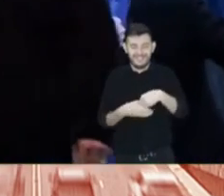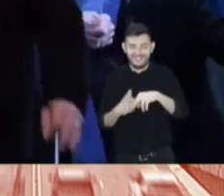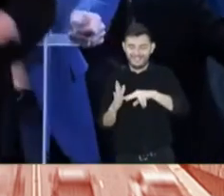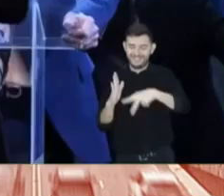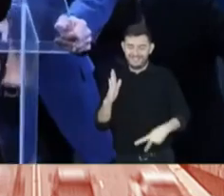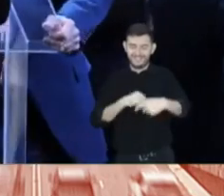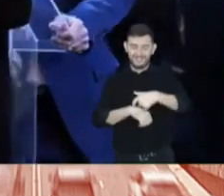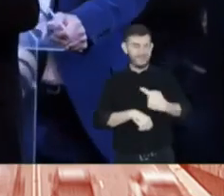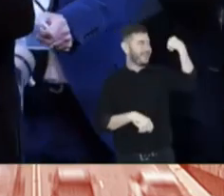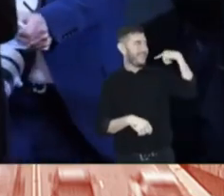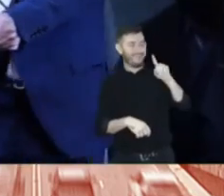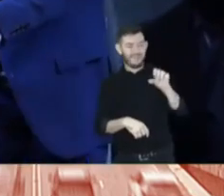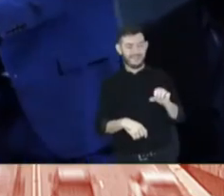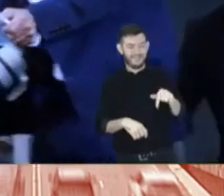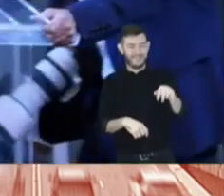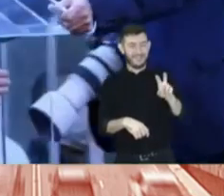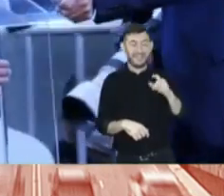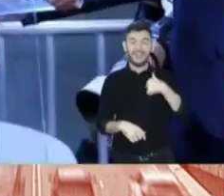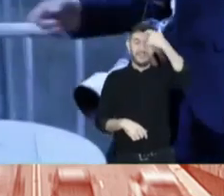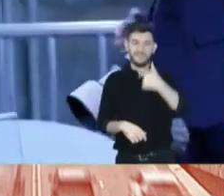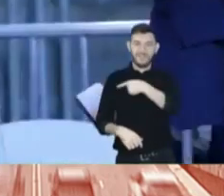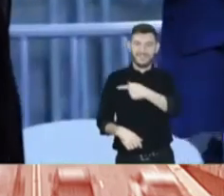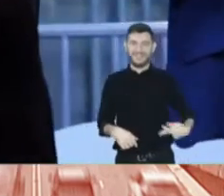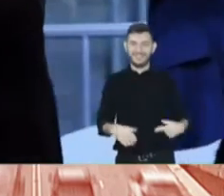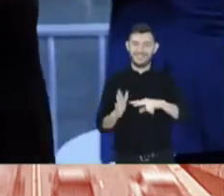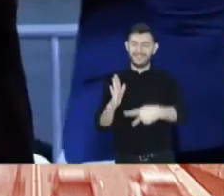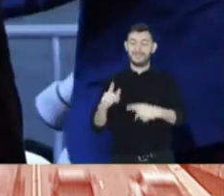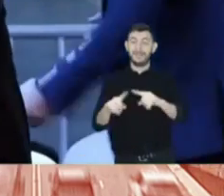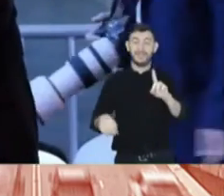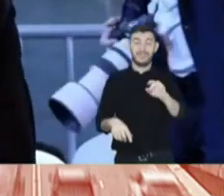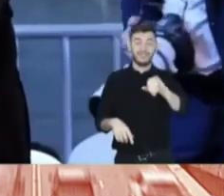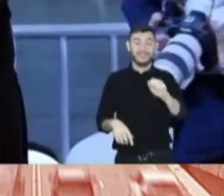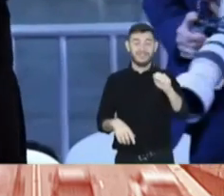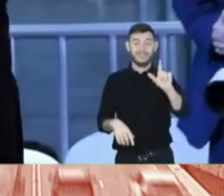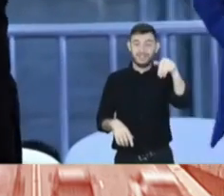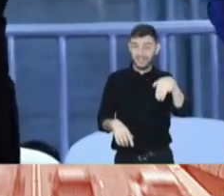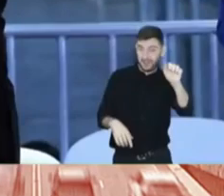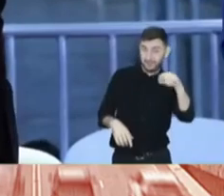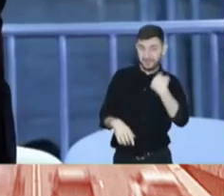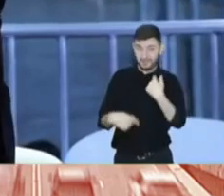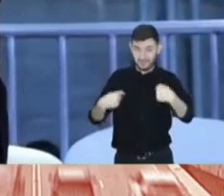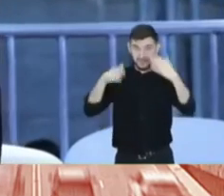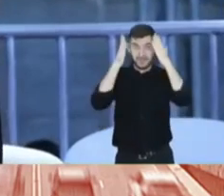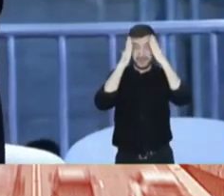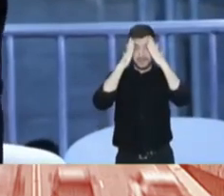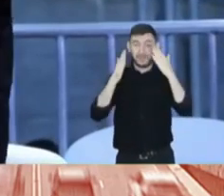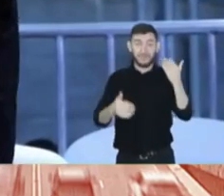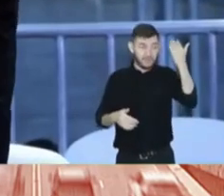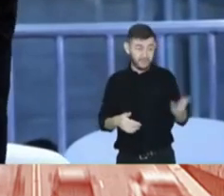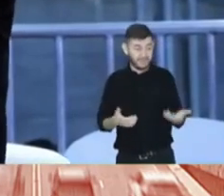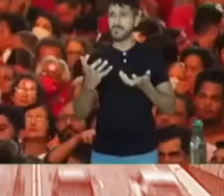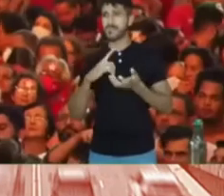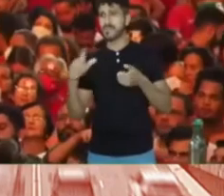nessa reta final da Xuxa, enfim, não são gratuitos, né? Eles vêm justamente, foram uma estratégia de